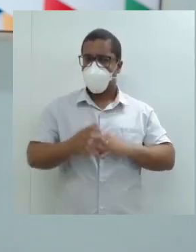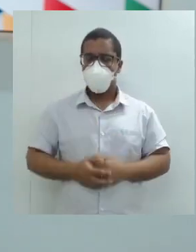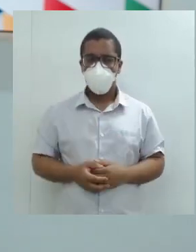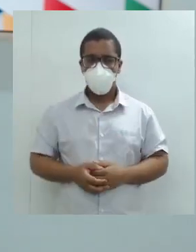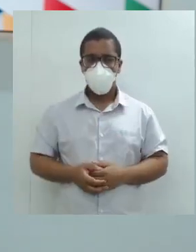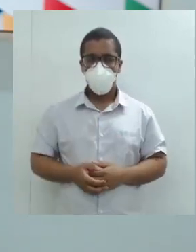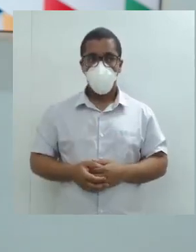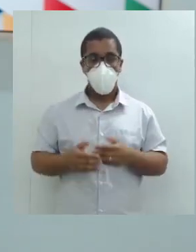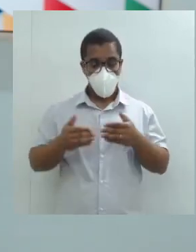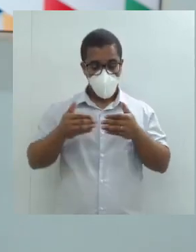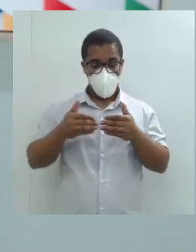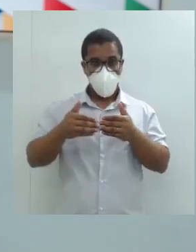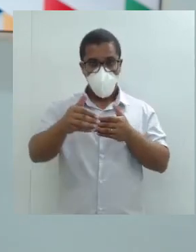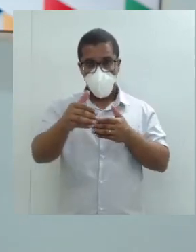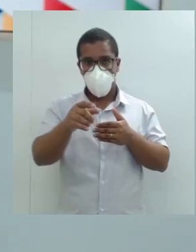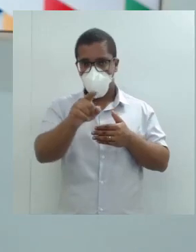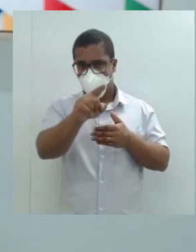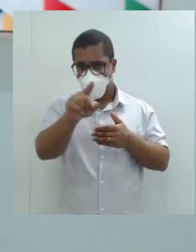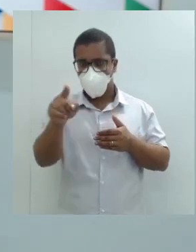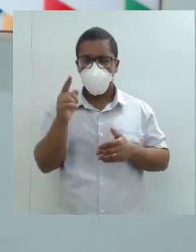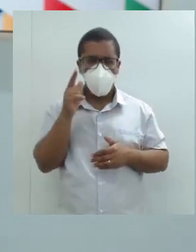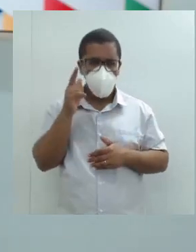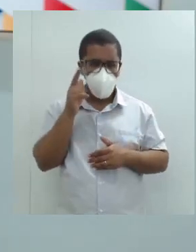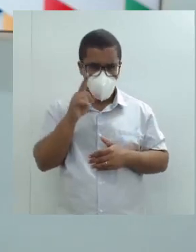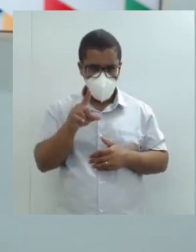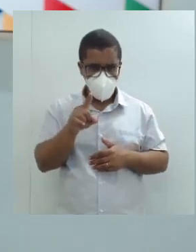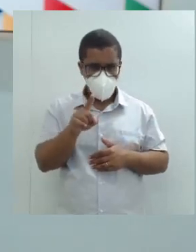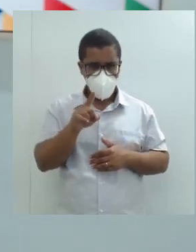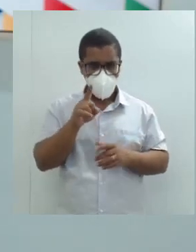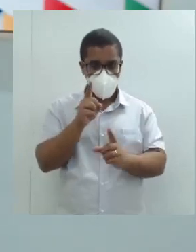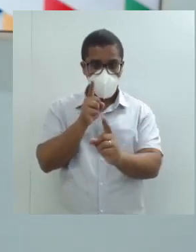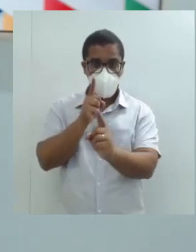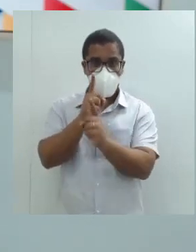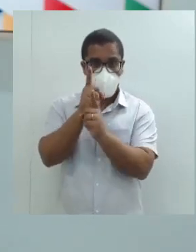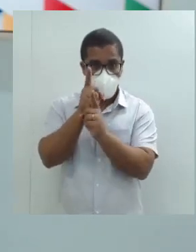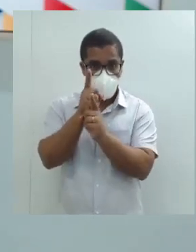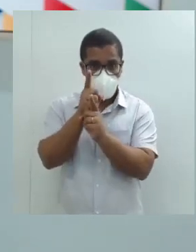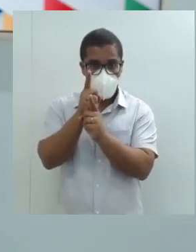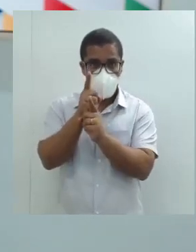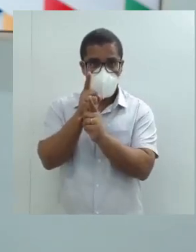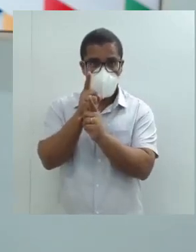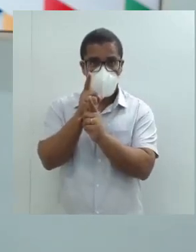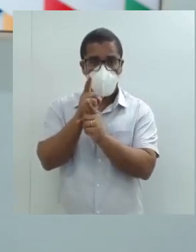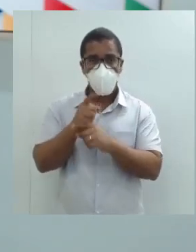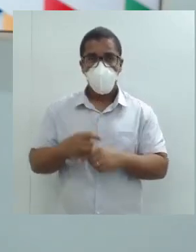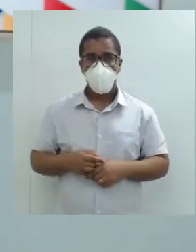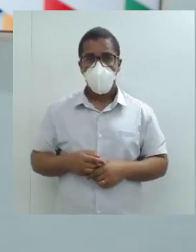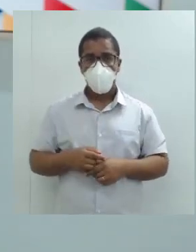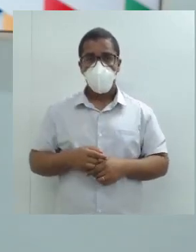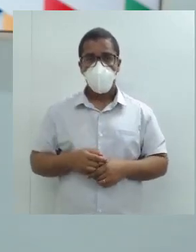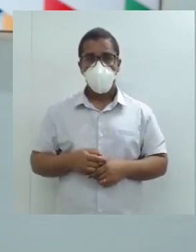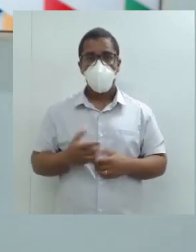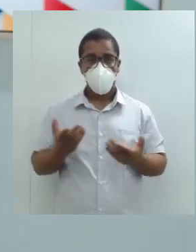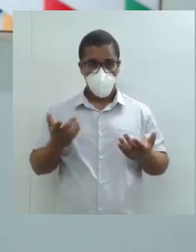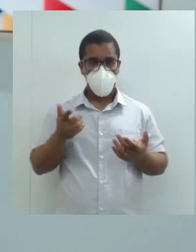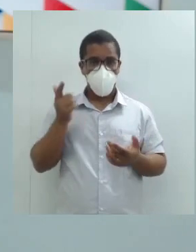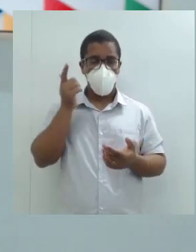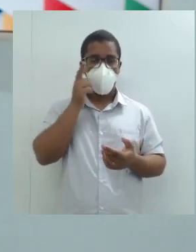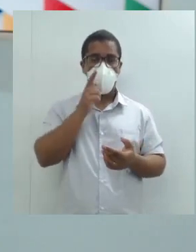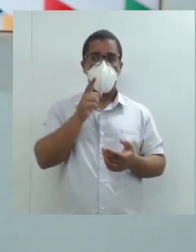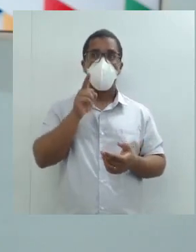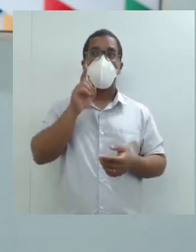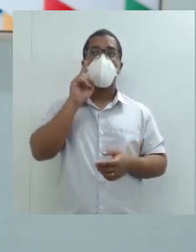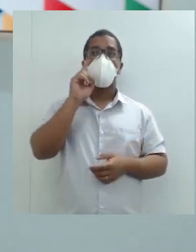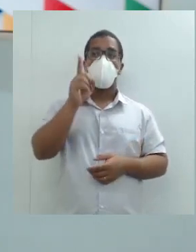partir disso, será que vocês conseguiriam identificar? Será que a gente vai conseguir dizer assim,